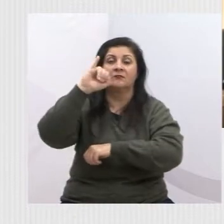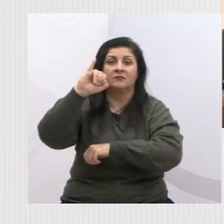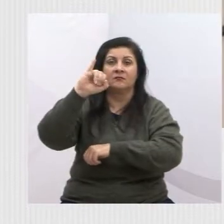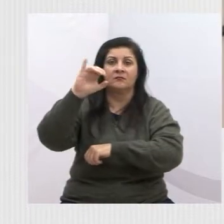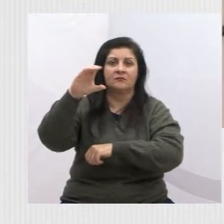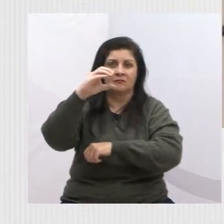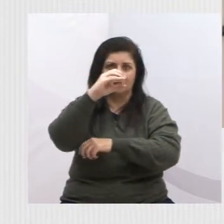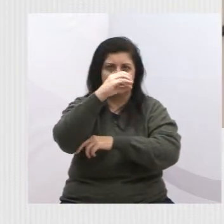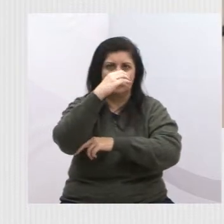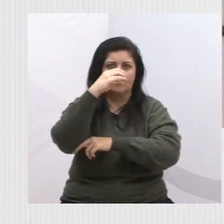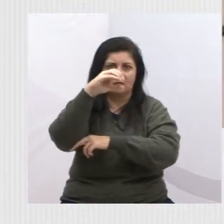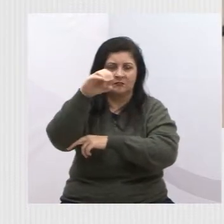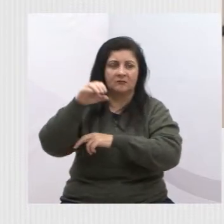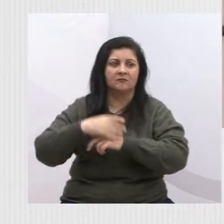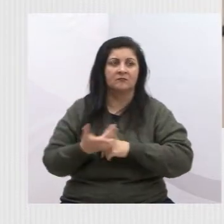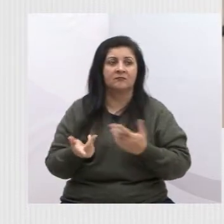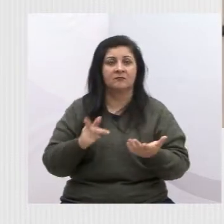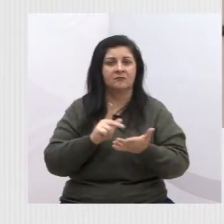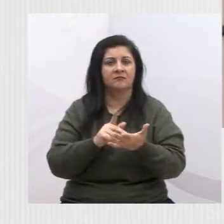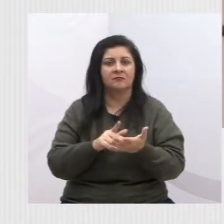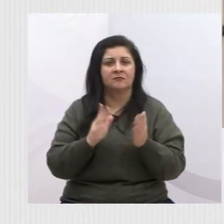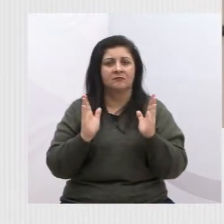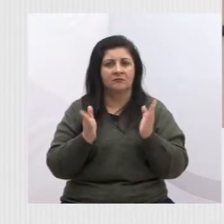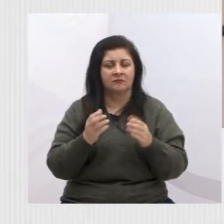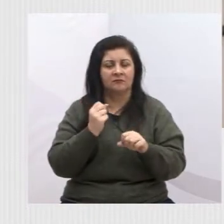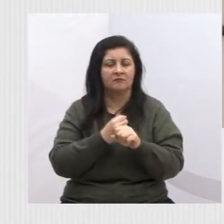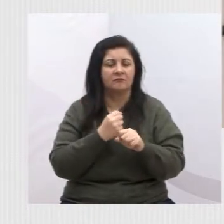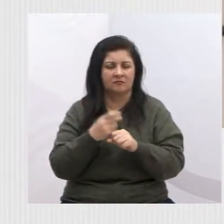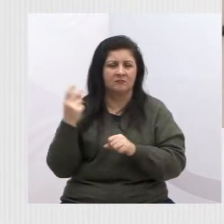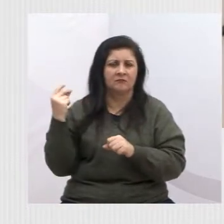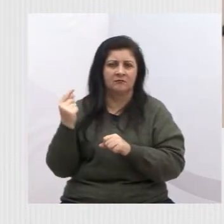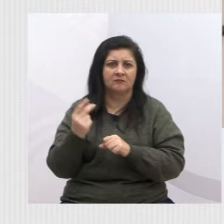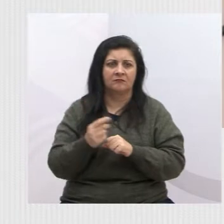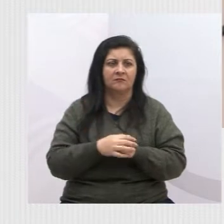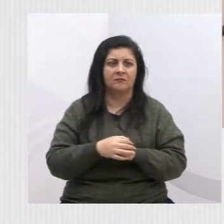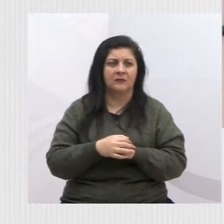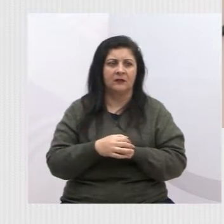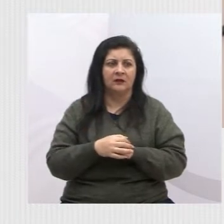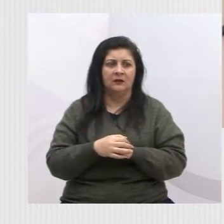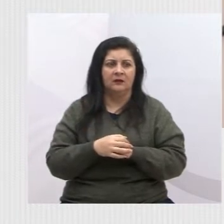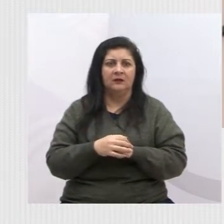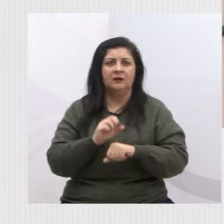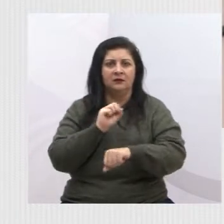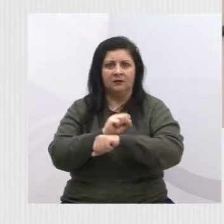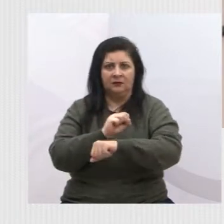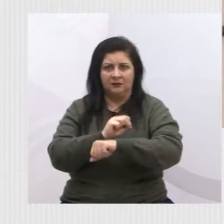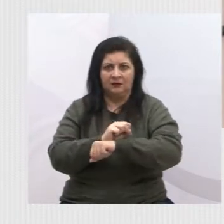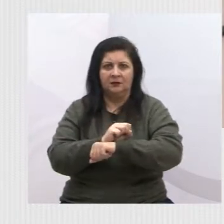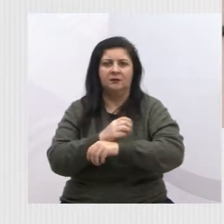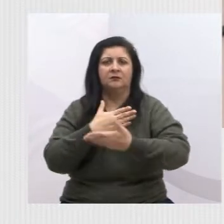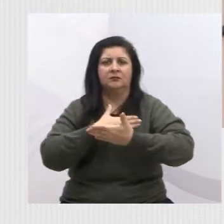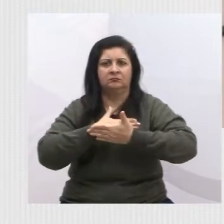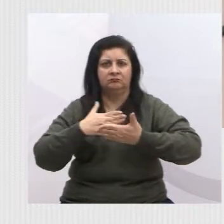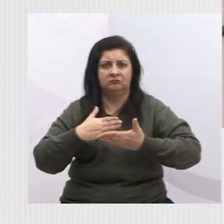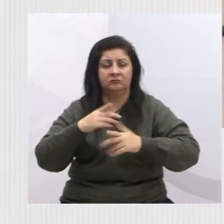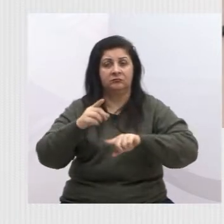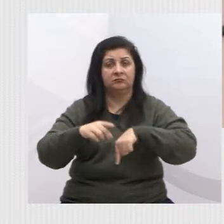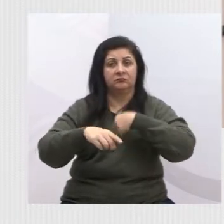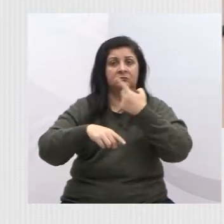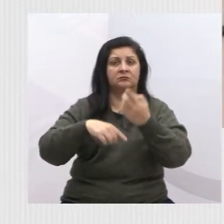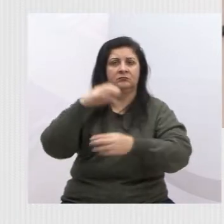o COI. Na verdade, esse projeto ele já está construído há algum tempo. A gente deixou para que ele tivesse uma aplicação depois da